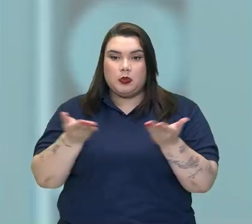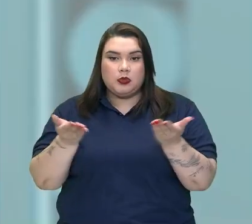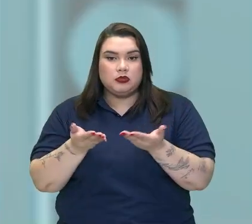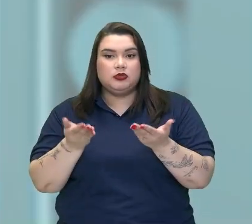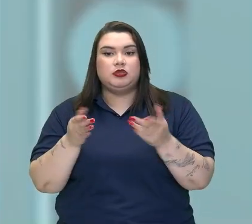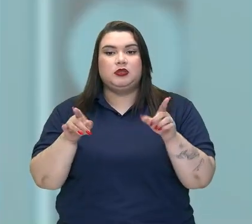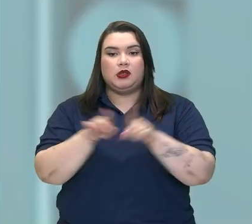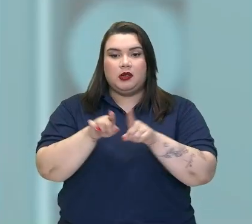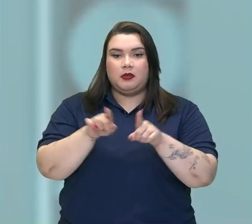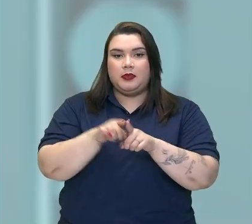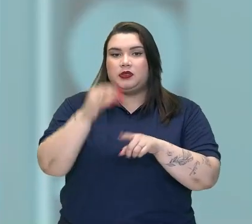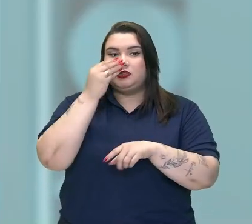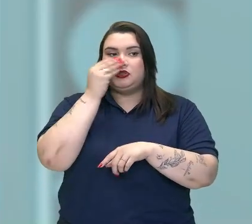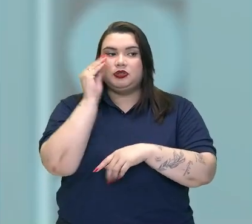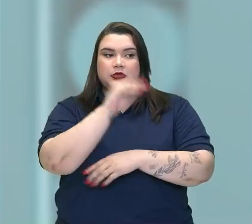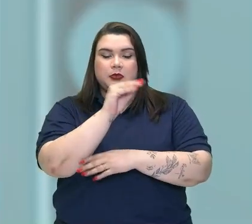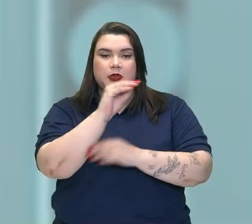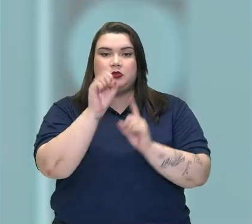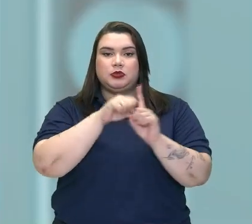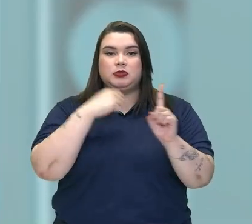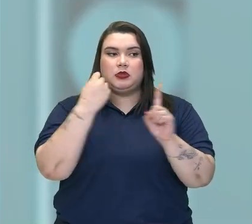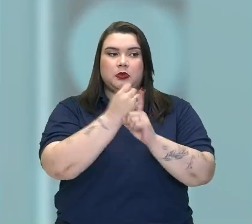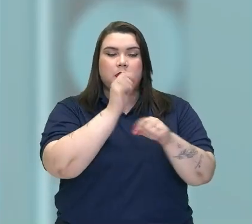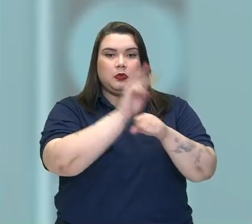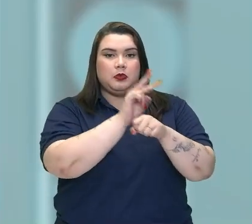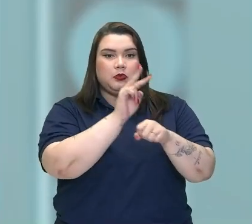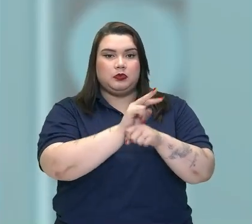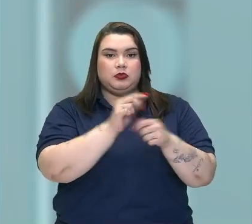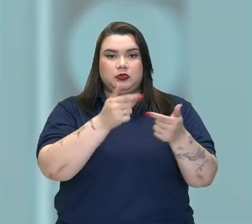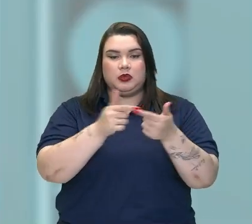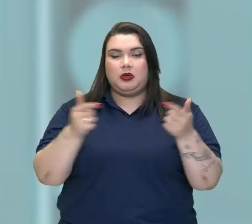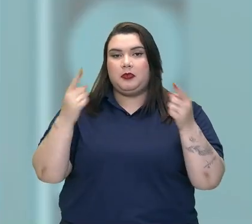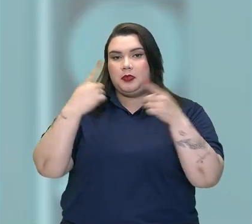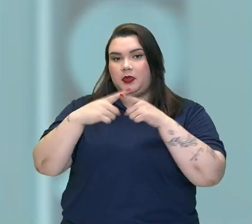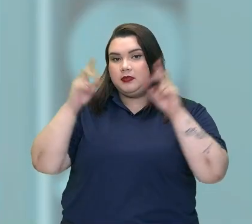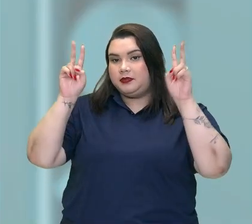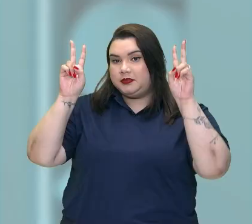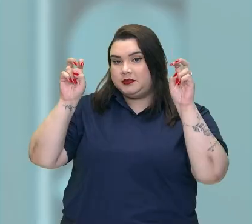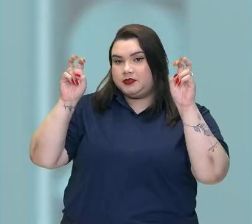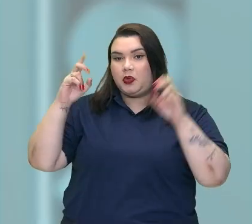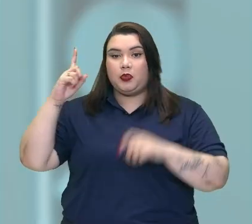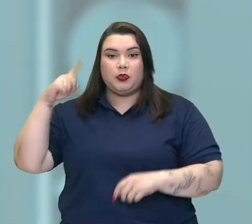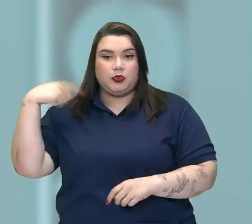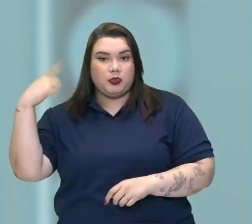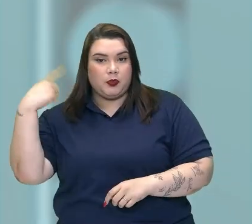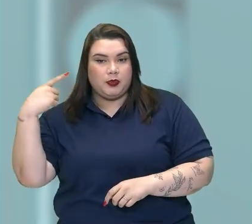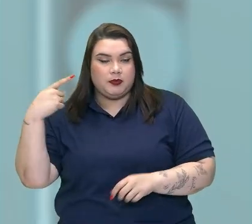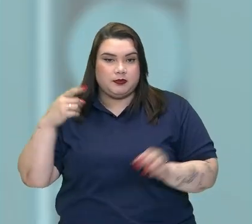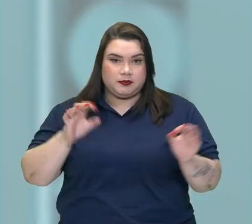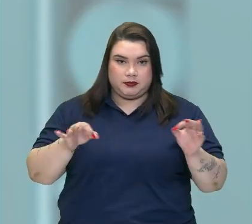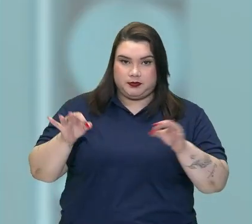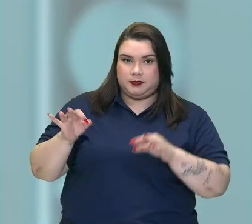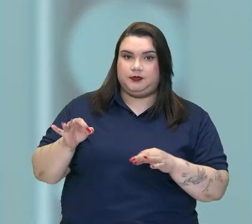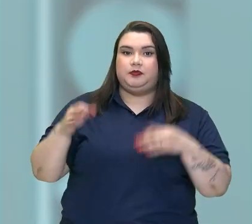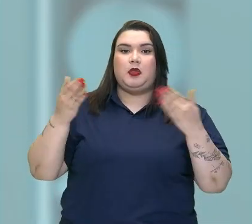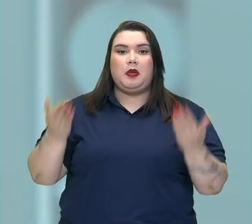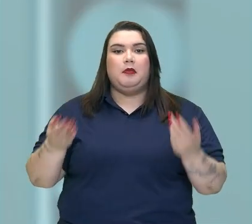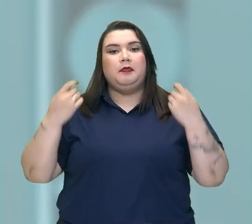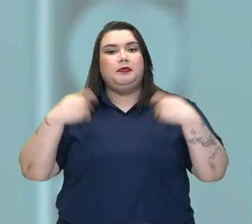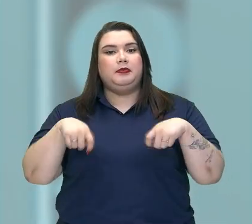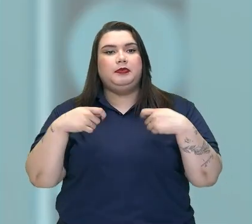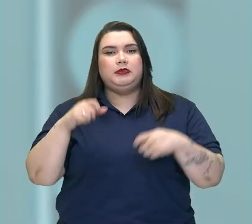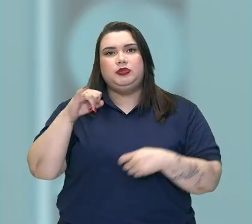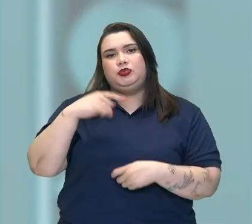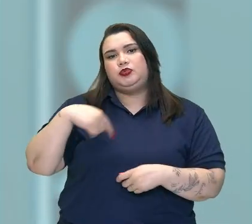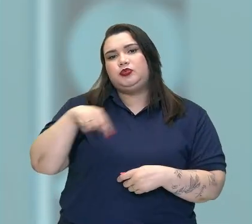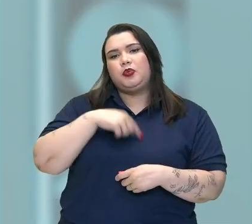são desprezadas pela sociedade, afinal são doidas, e coloca a palavra entre aspas, ok? Elas precisam, se a gente